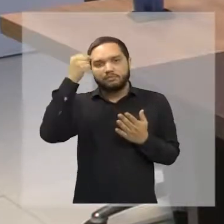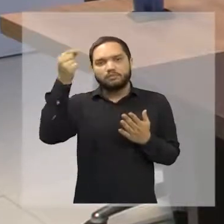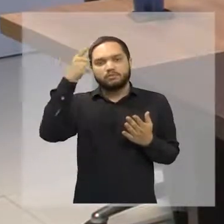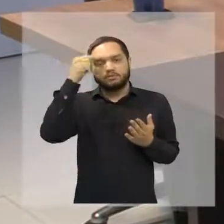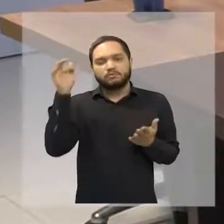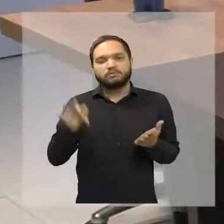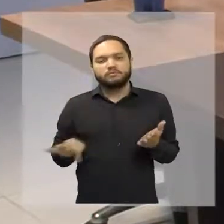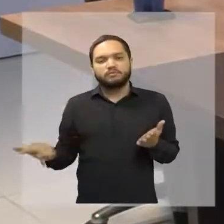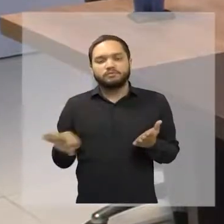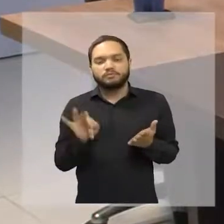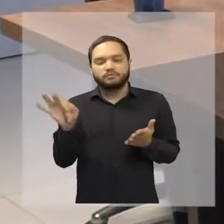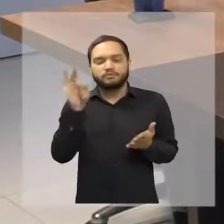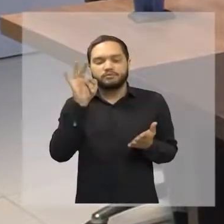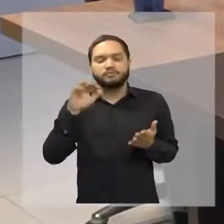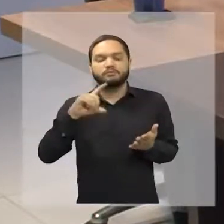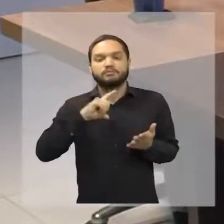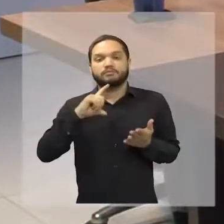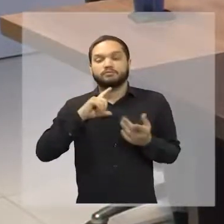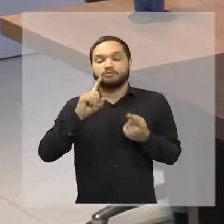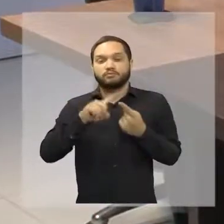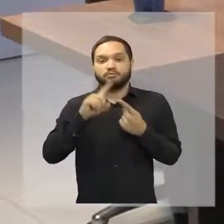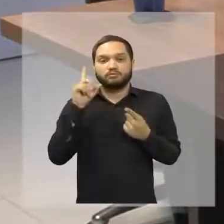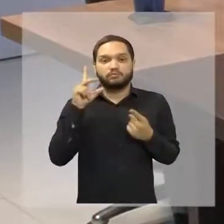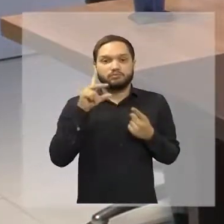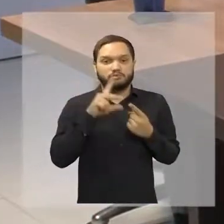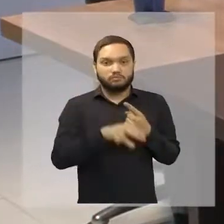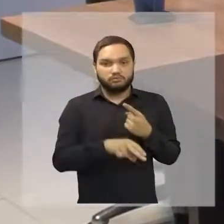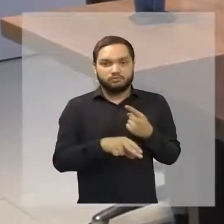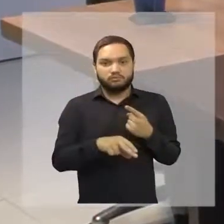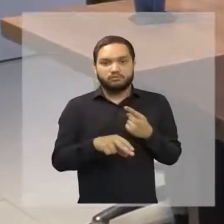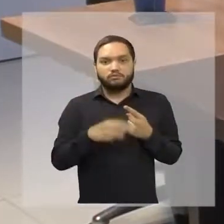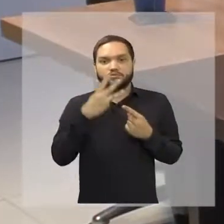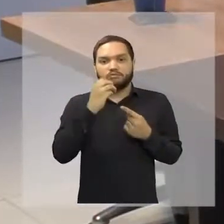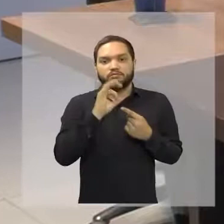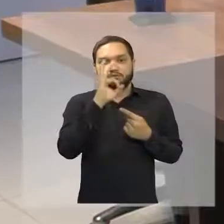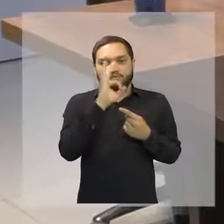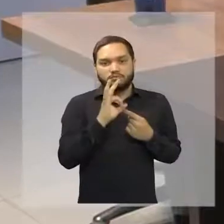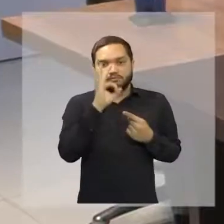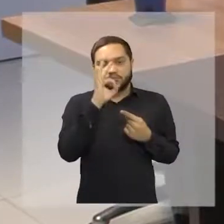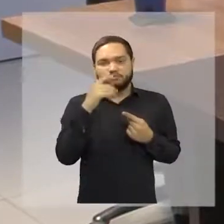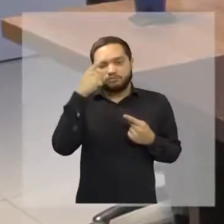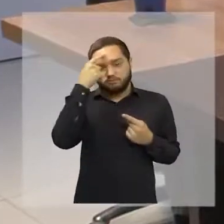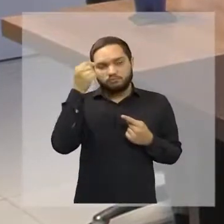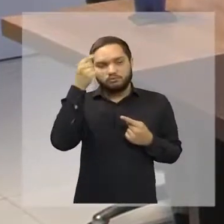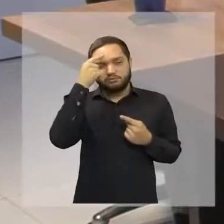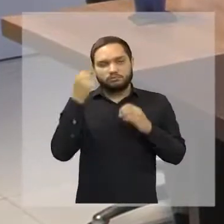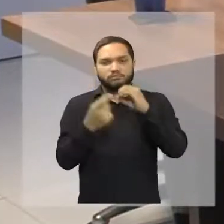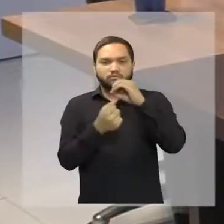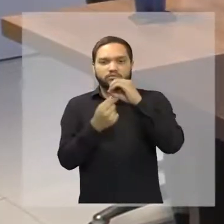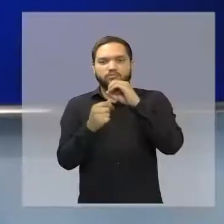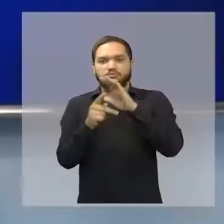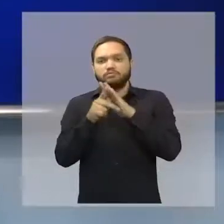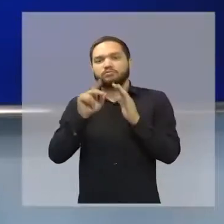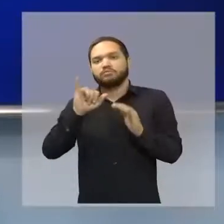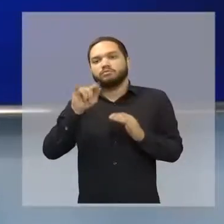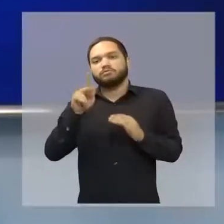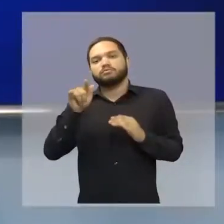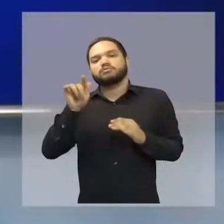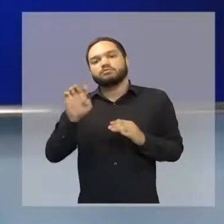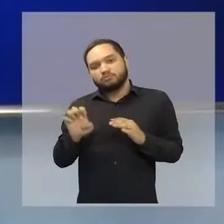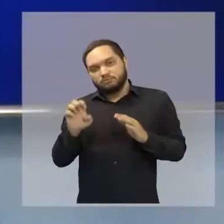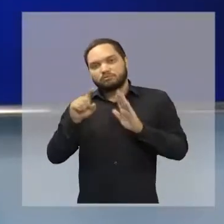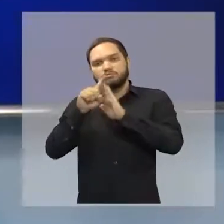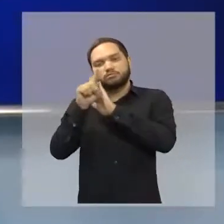do país, também se cortou agora os mesmos 30% das universidades no orçamento do IBGE para fazer